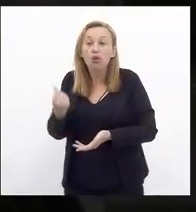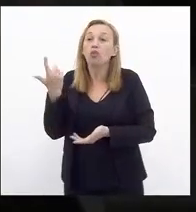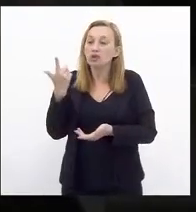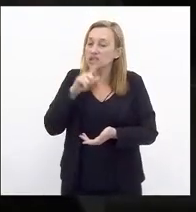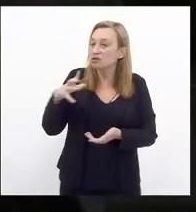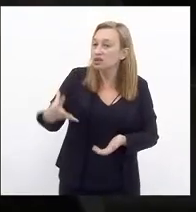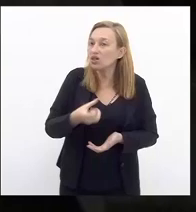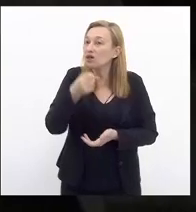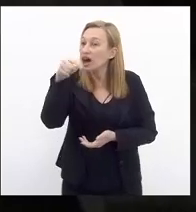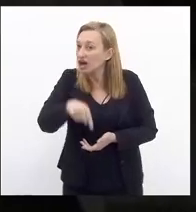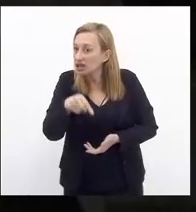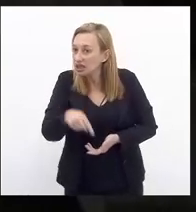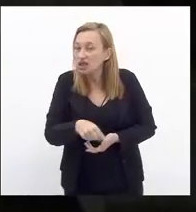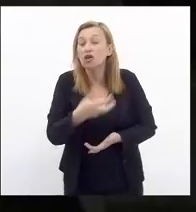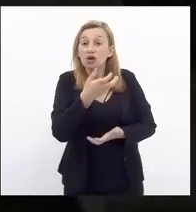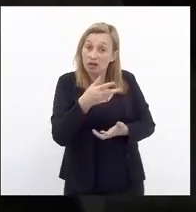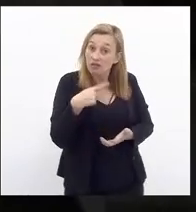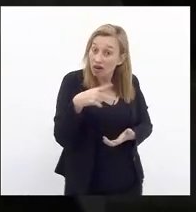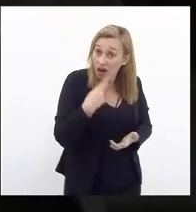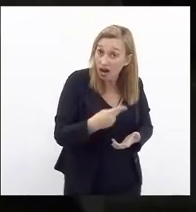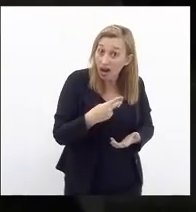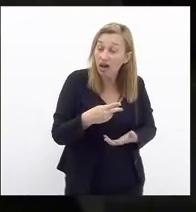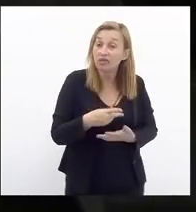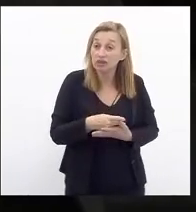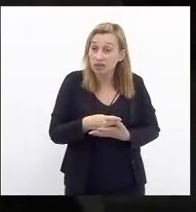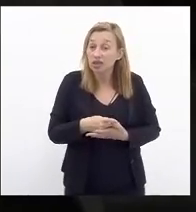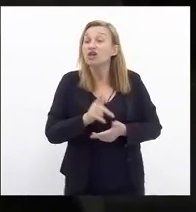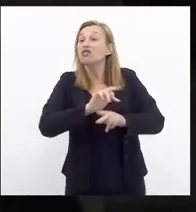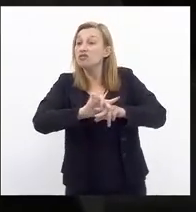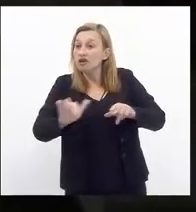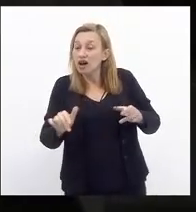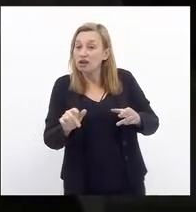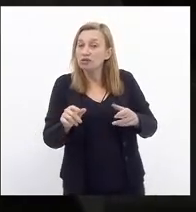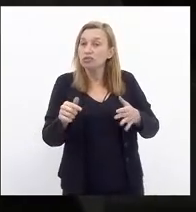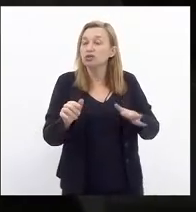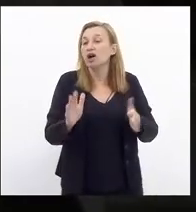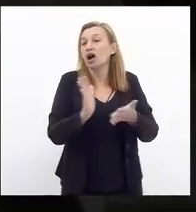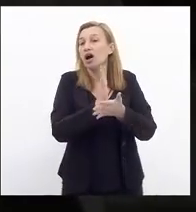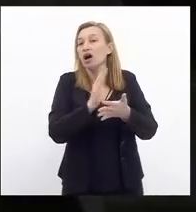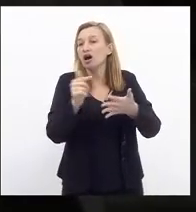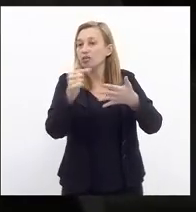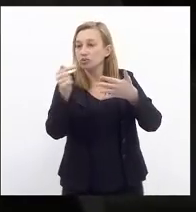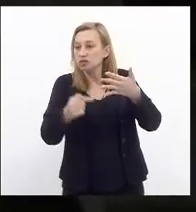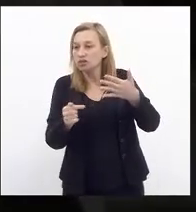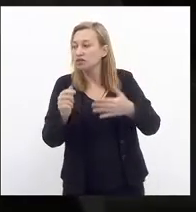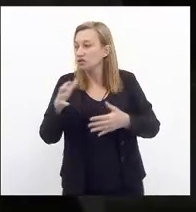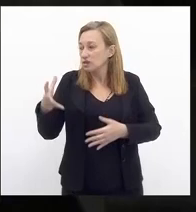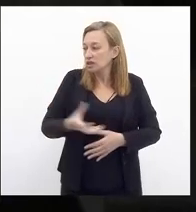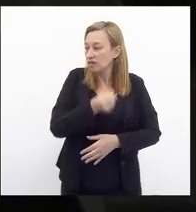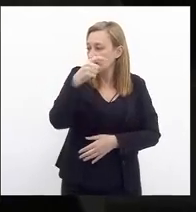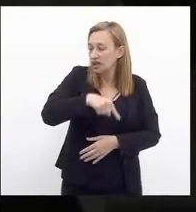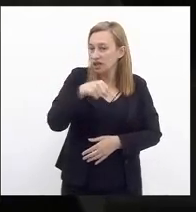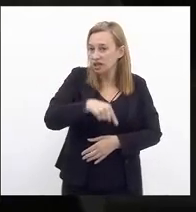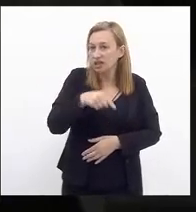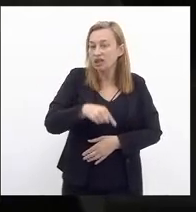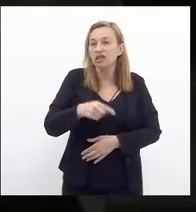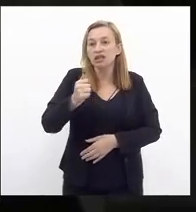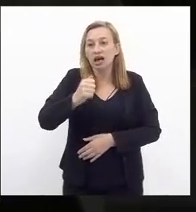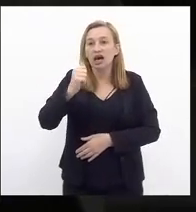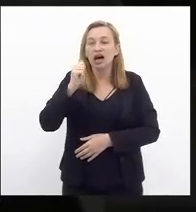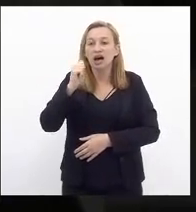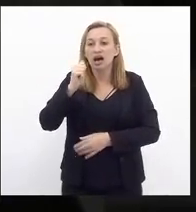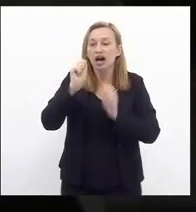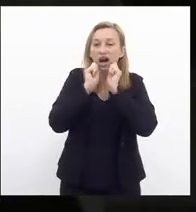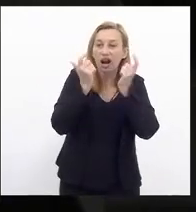conseguimos salvar aqui aliás quero destacar que vai vários aspectos foram salvos o debate aqui na alerj é importante que essa